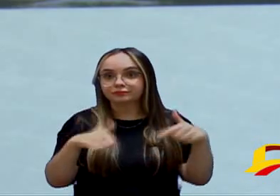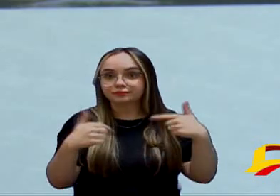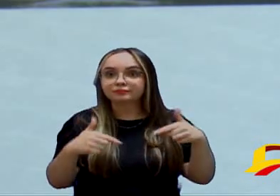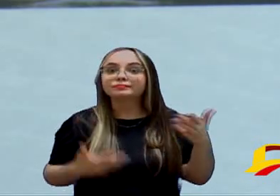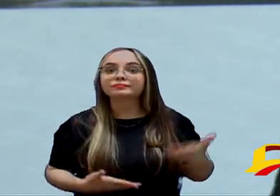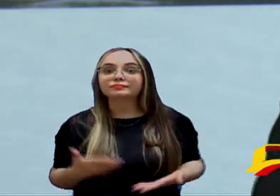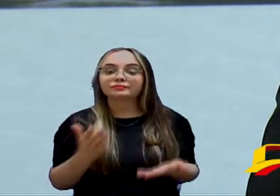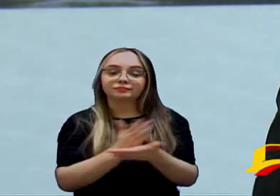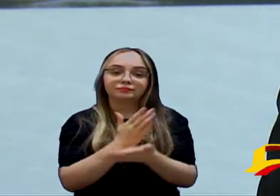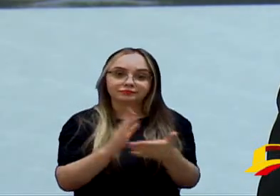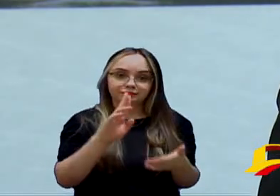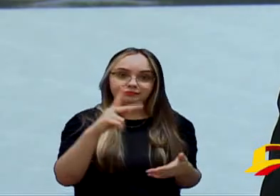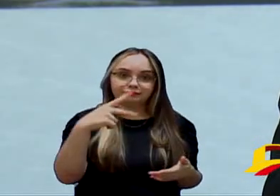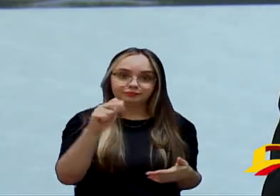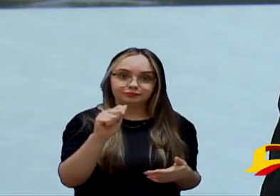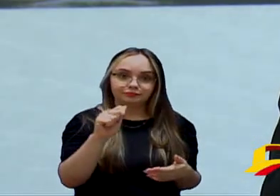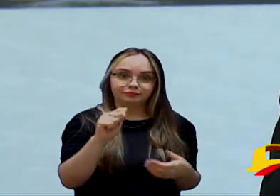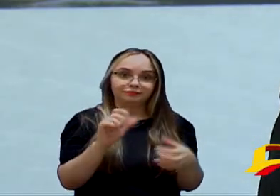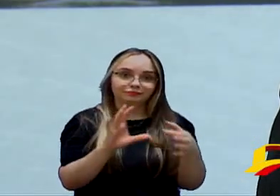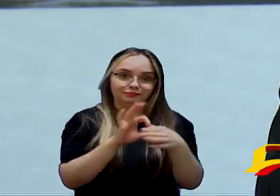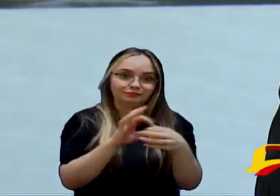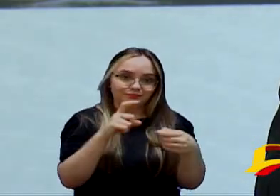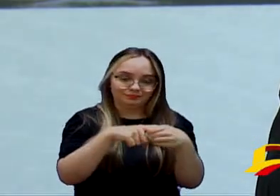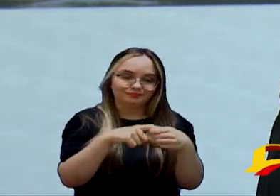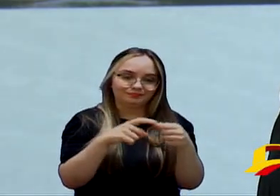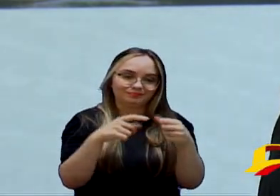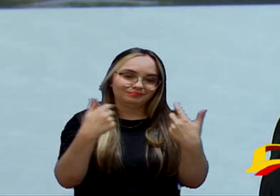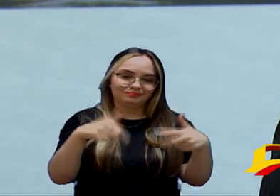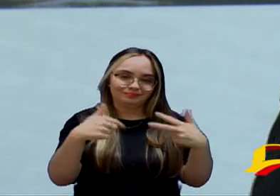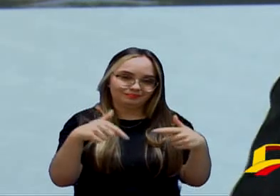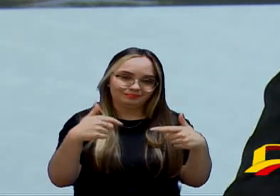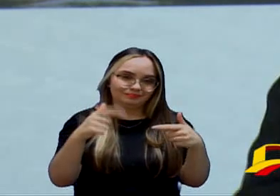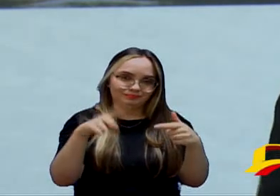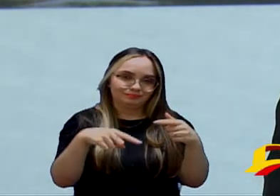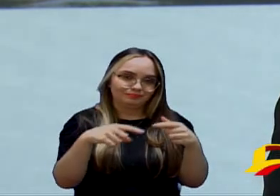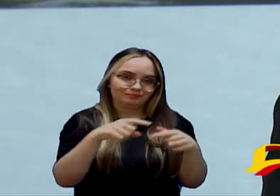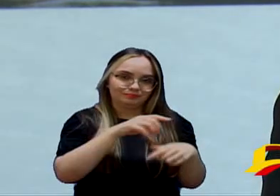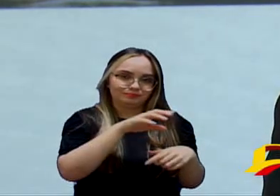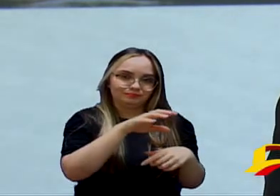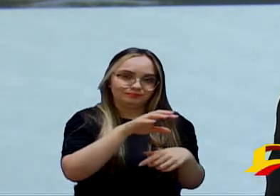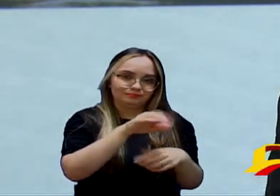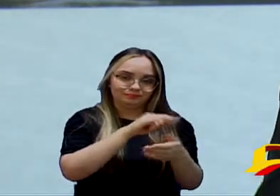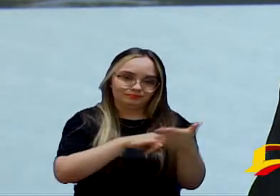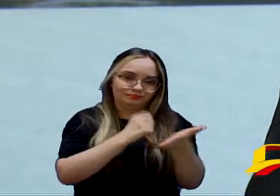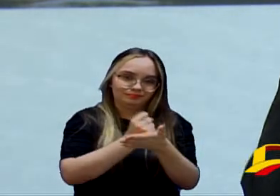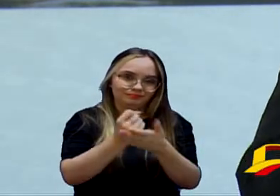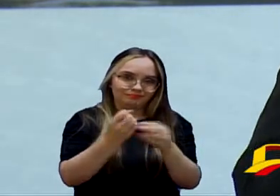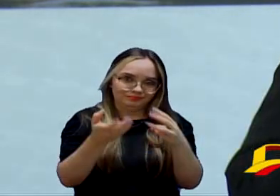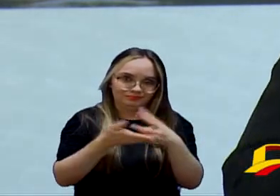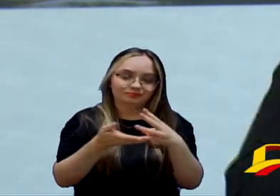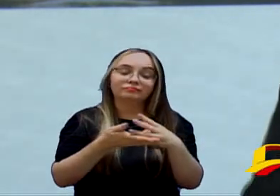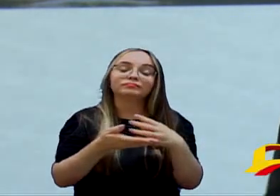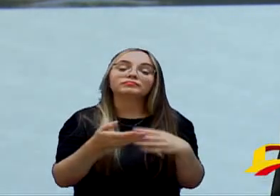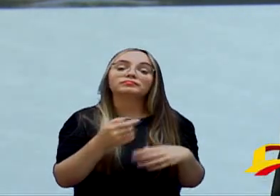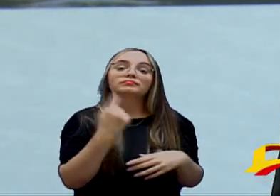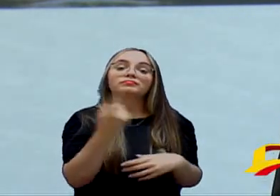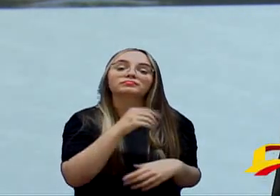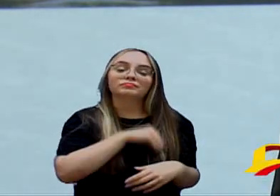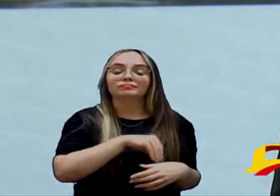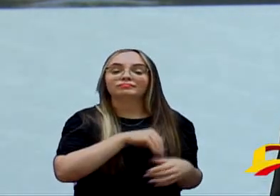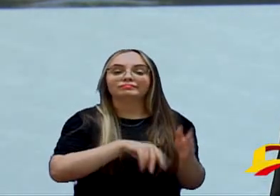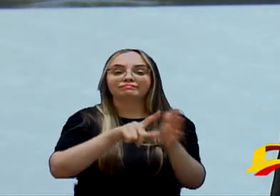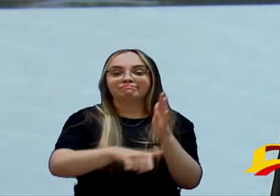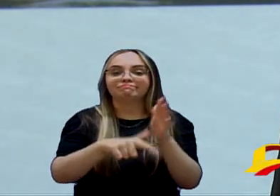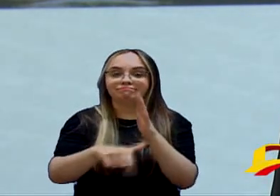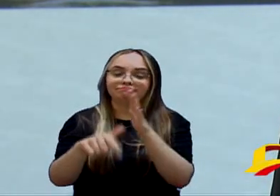funcionários da UPA que é uma conveniada é terceirizado o serviço da UPA do Éden que estão com salários